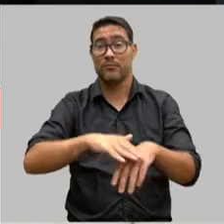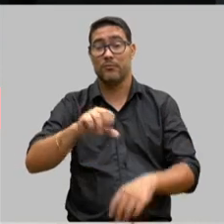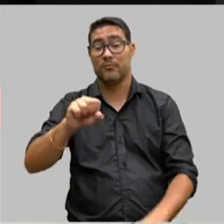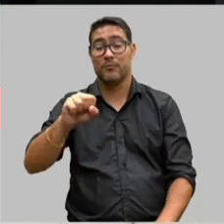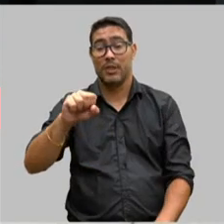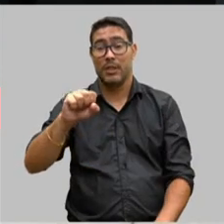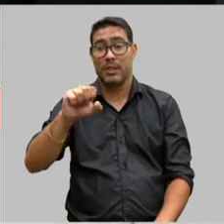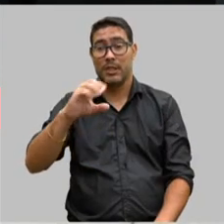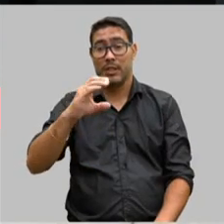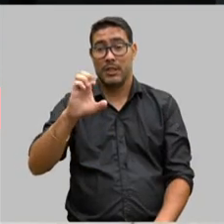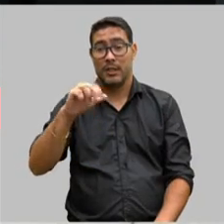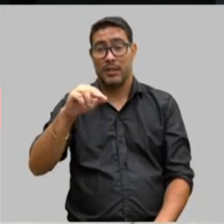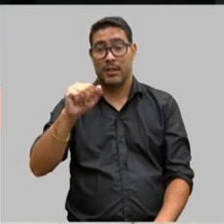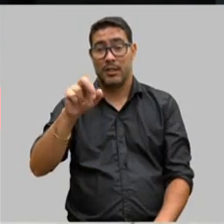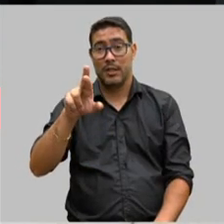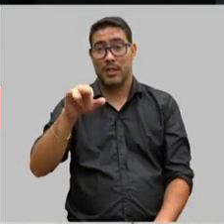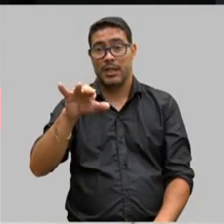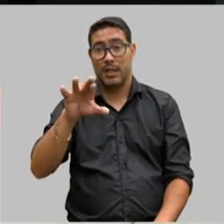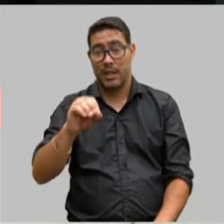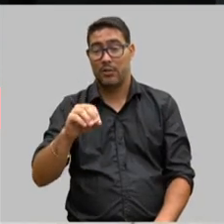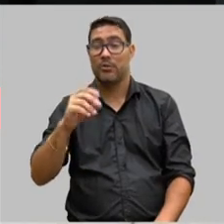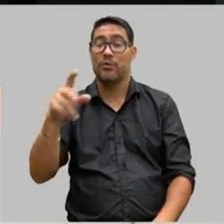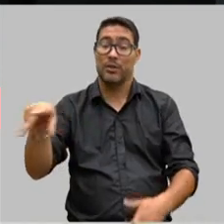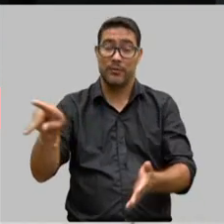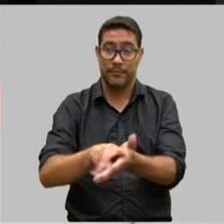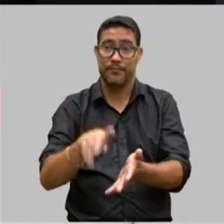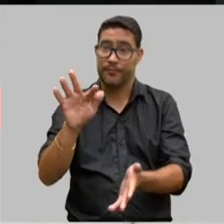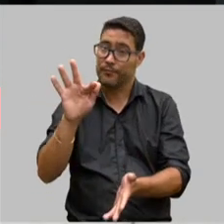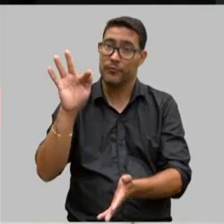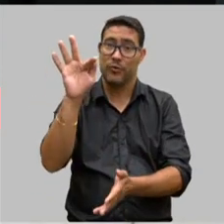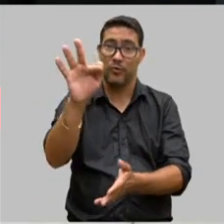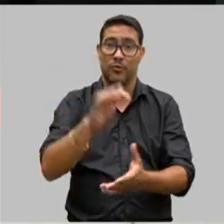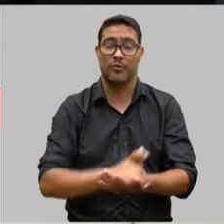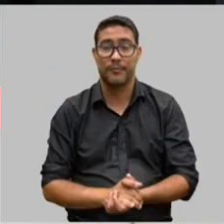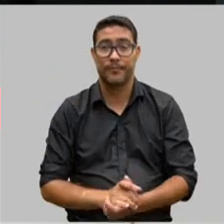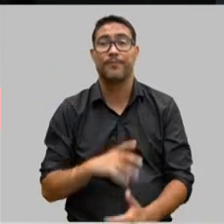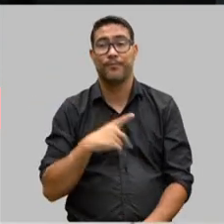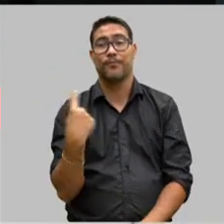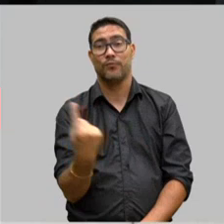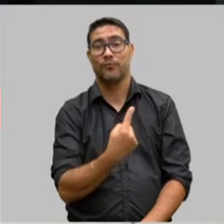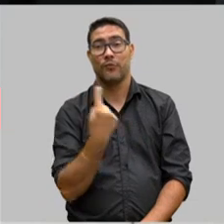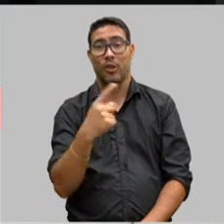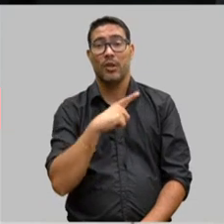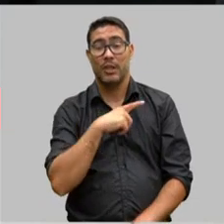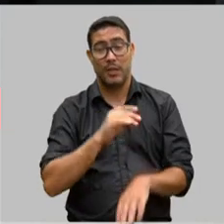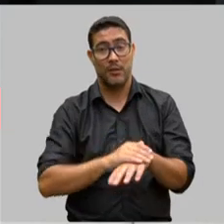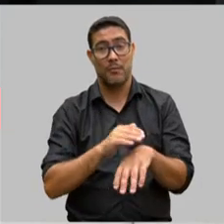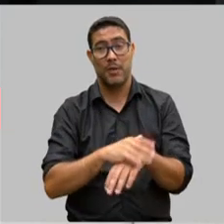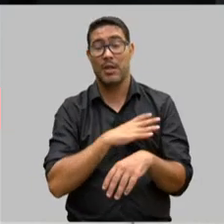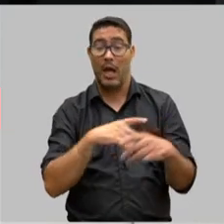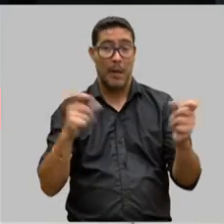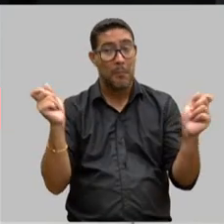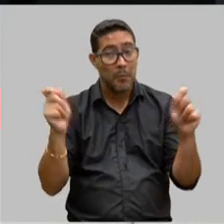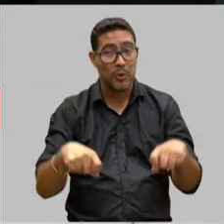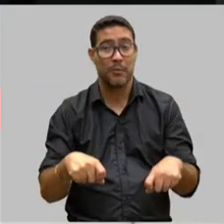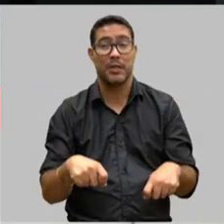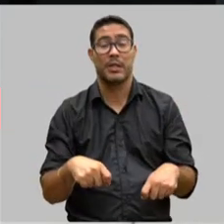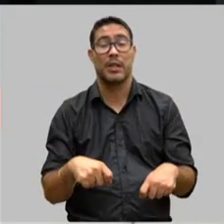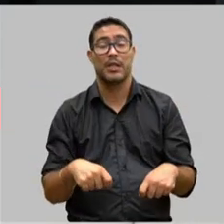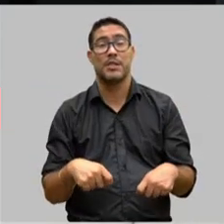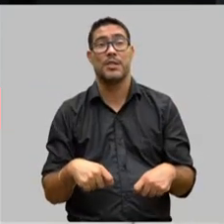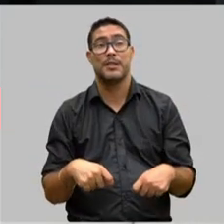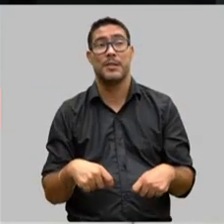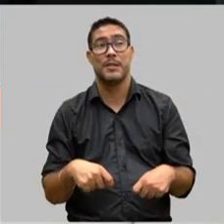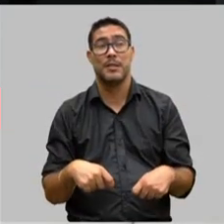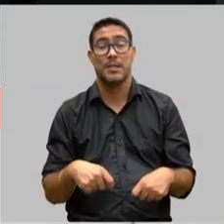São idealizações do futuro. Nós temos a possibilidade de ser o quê?